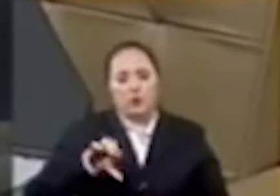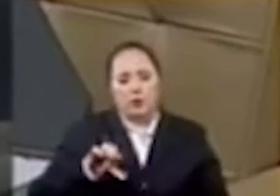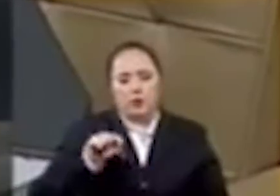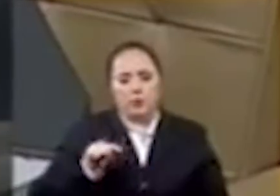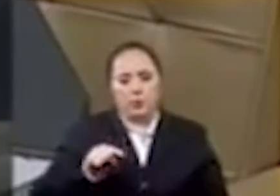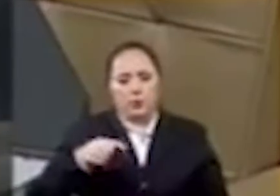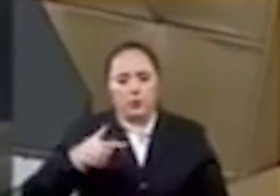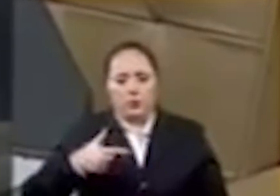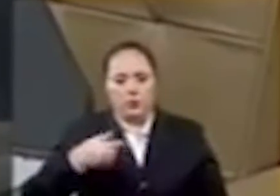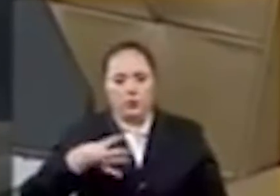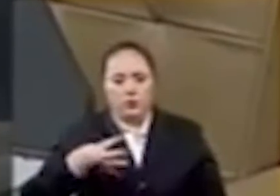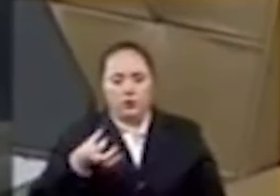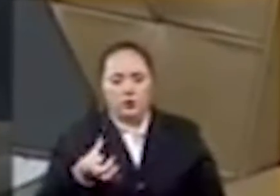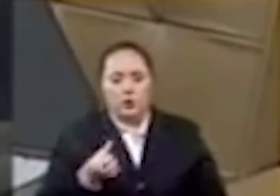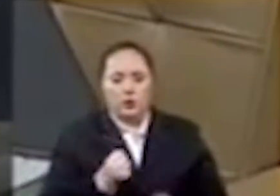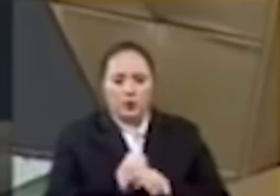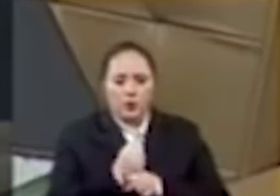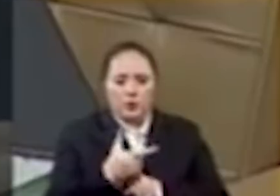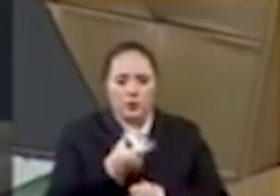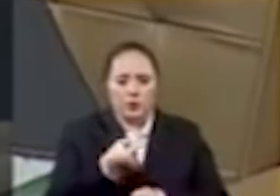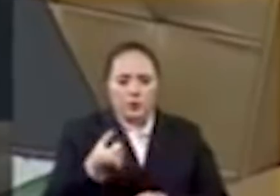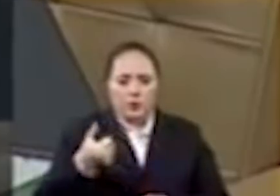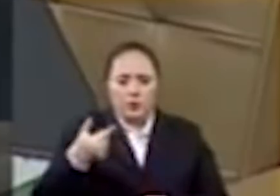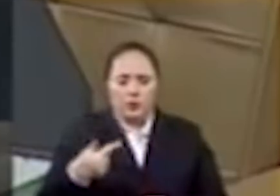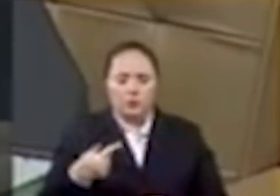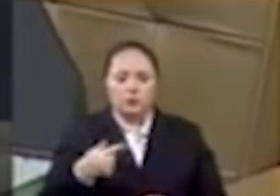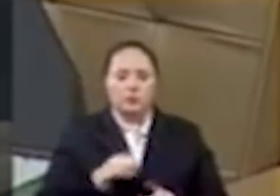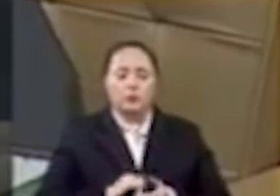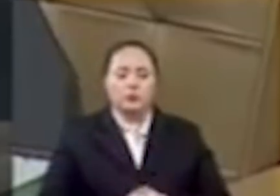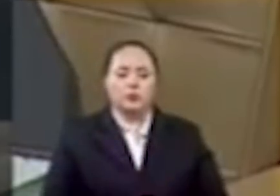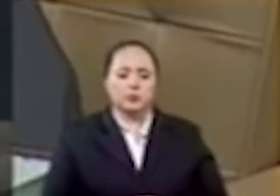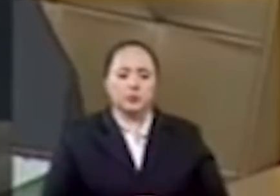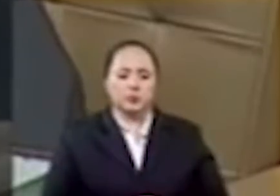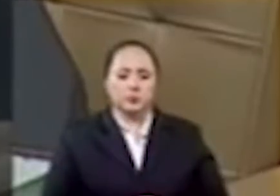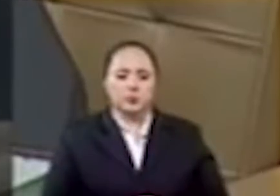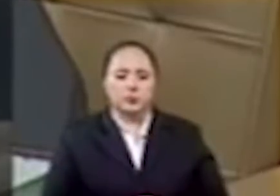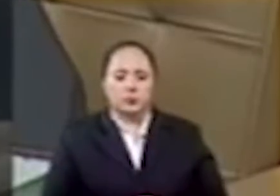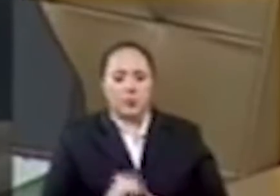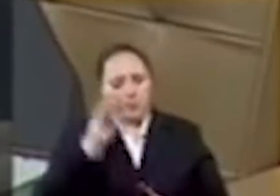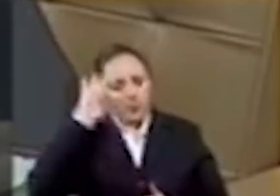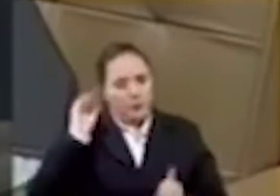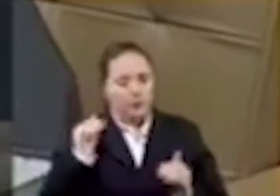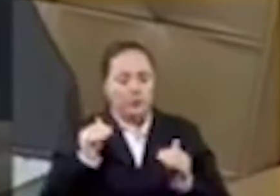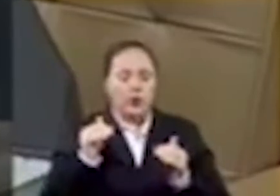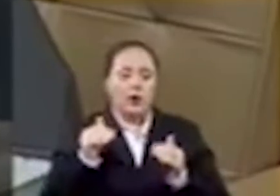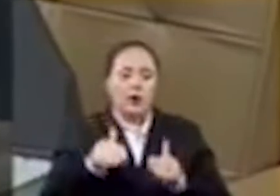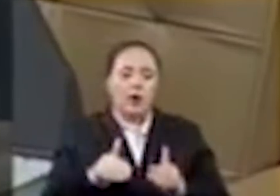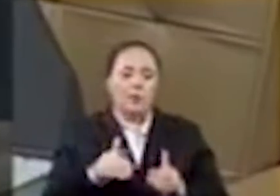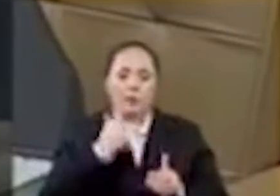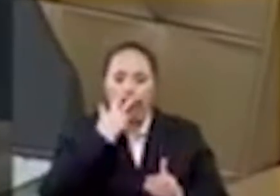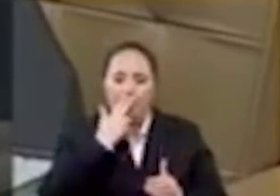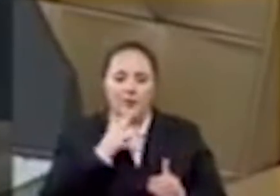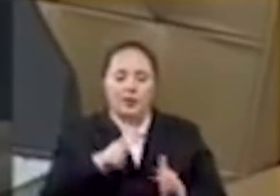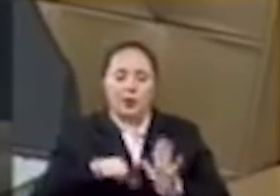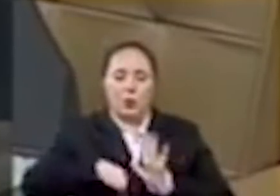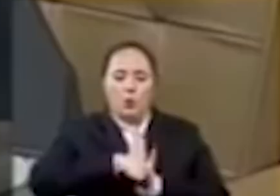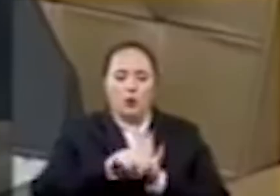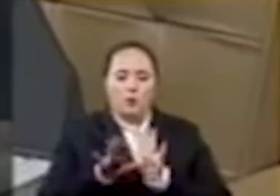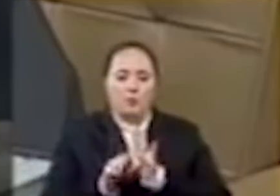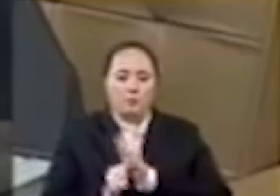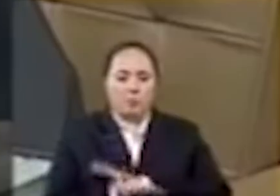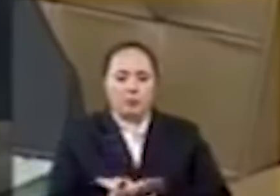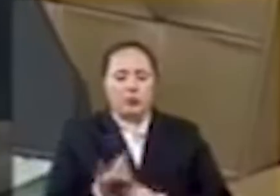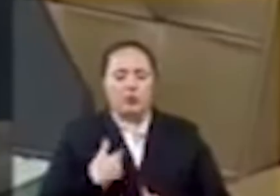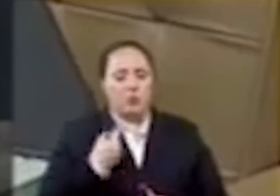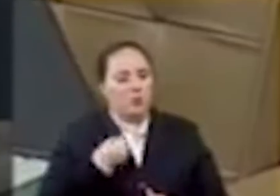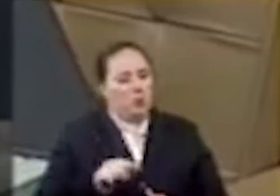de 2017, em especial quanto ao seu alcance para os crimes de corrupção, não vejo,